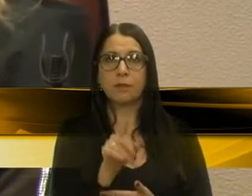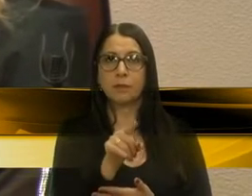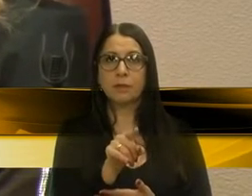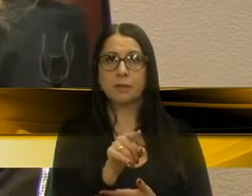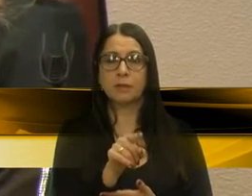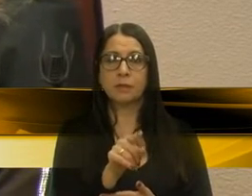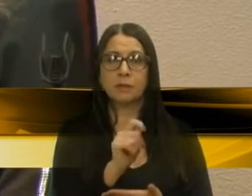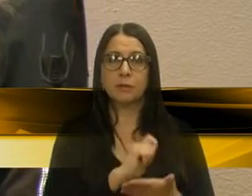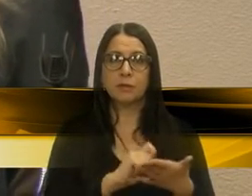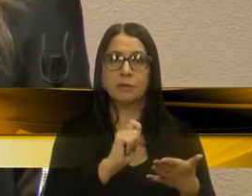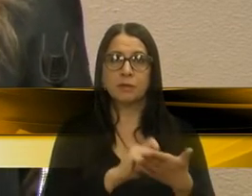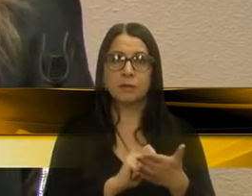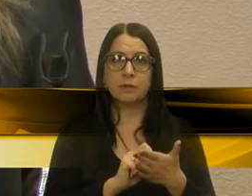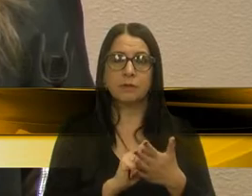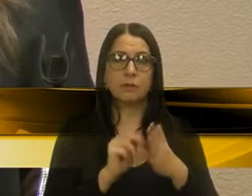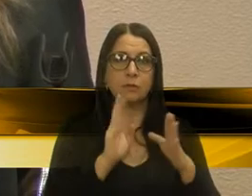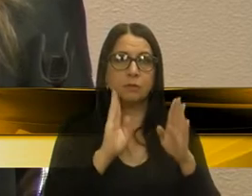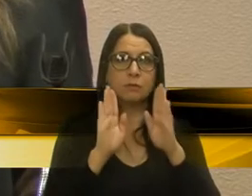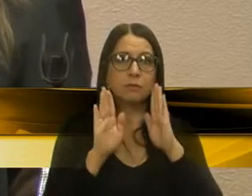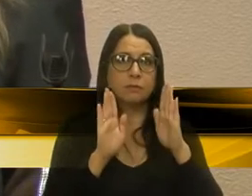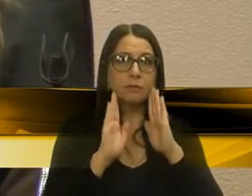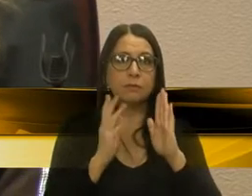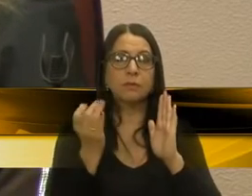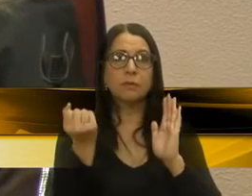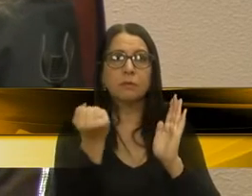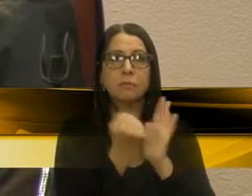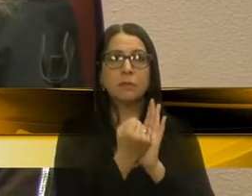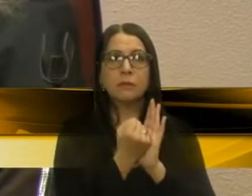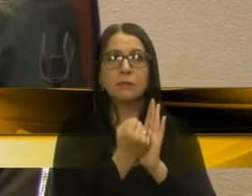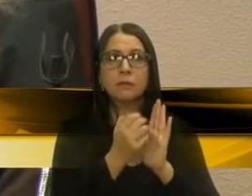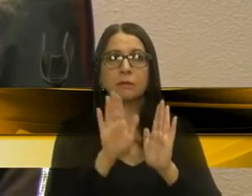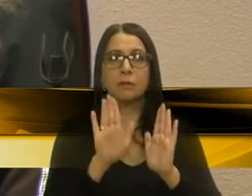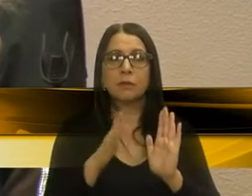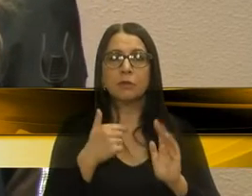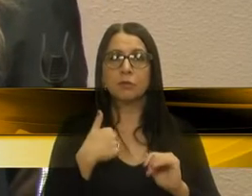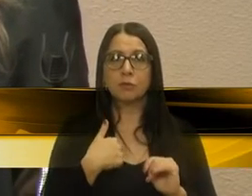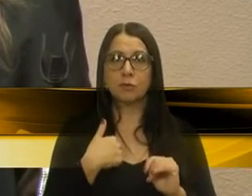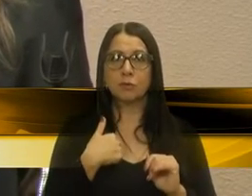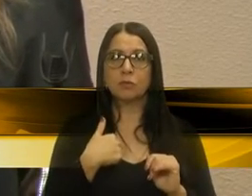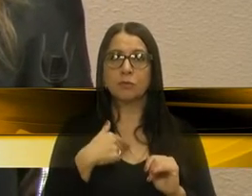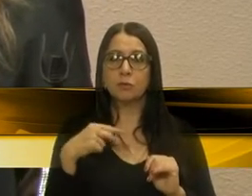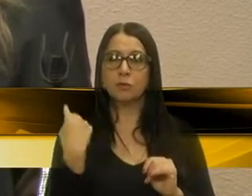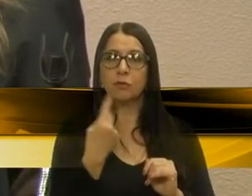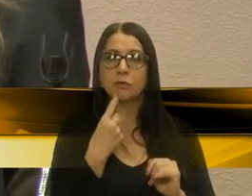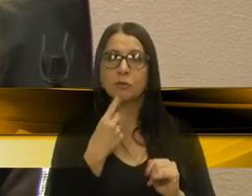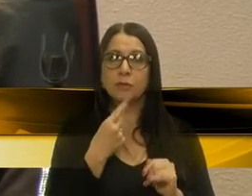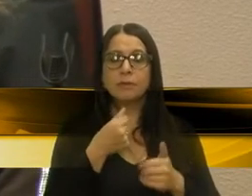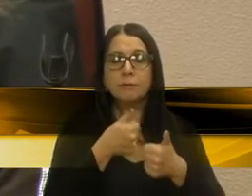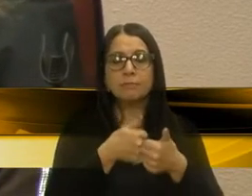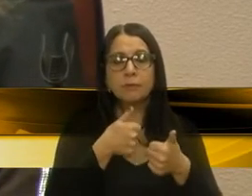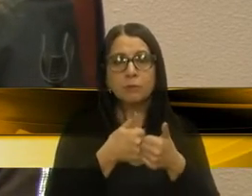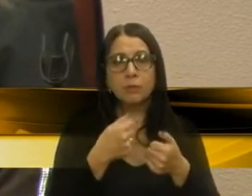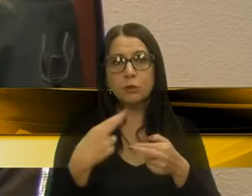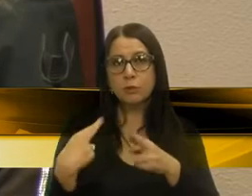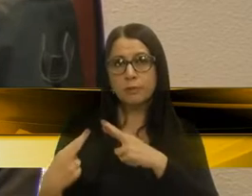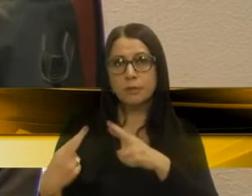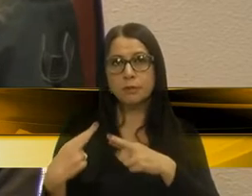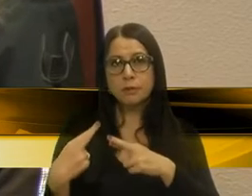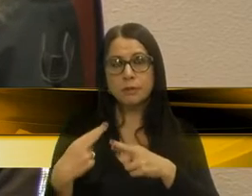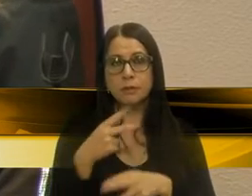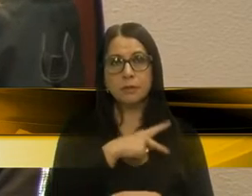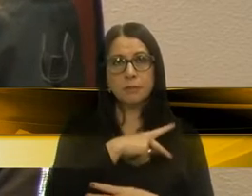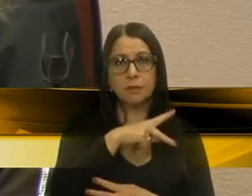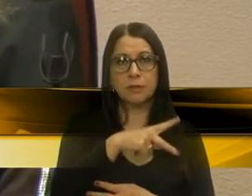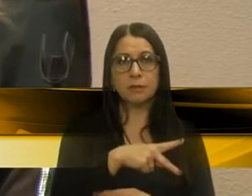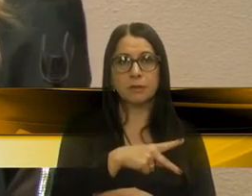até escrevi na minha página do Facebook que marcas o seu Sbabbo me deixou. Né? Nós tínhamos uma proximidade em relação, porque ele era